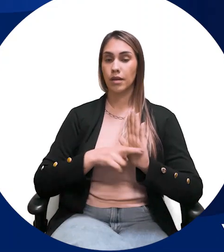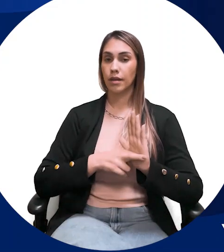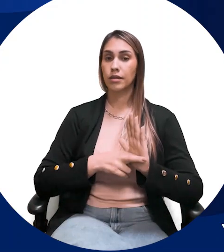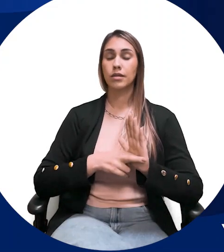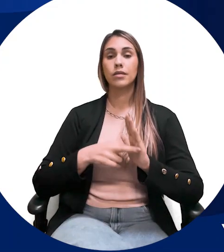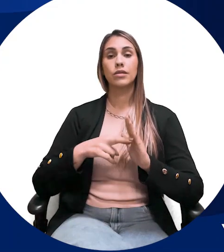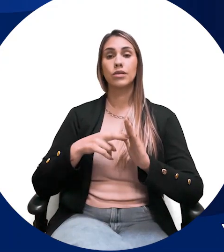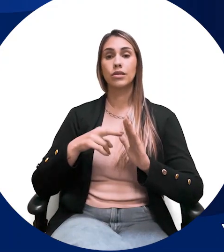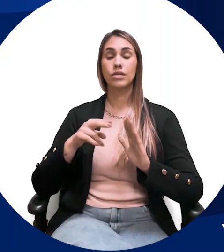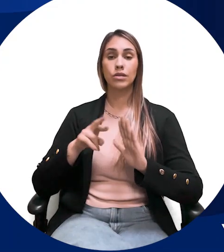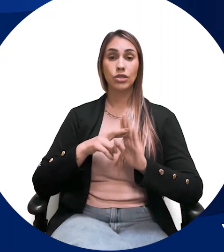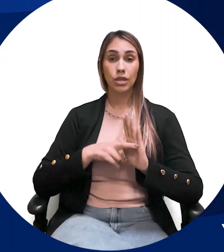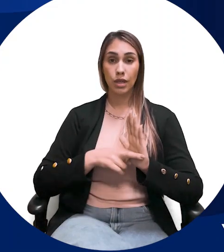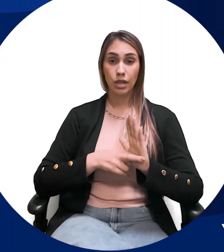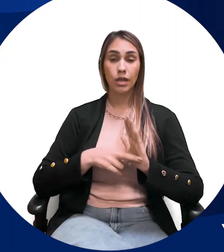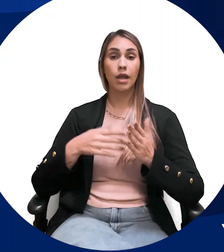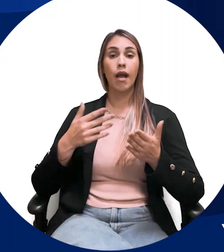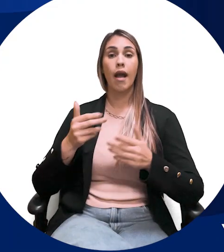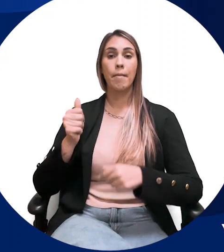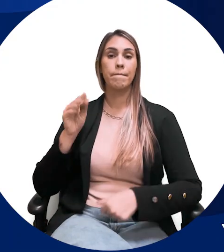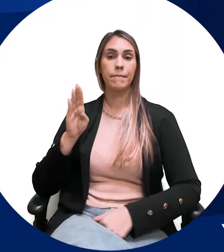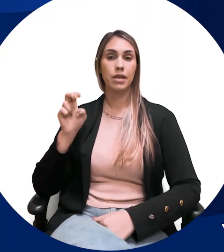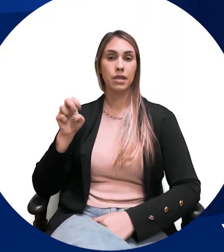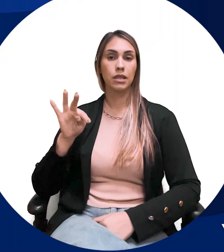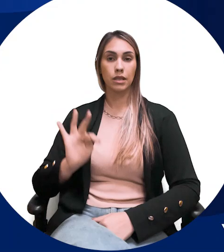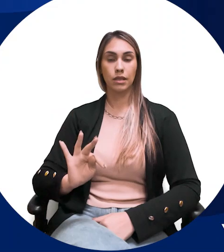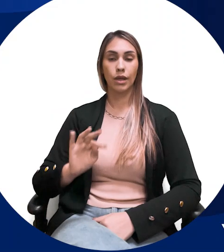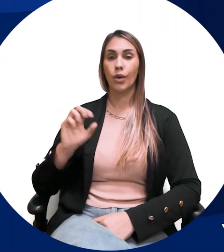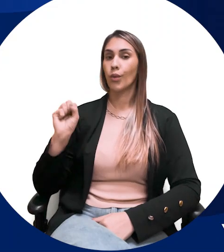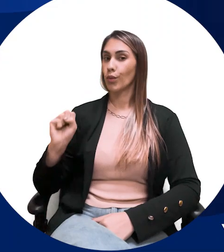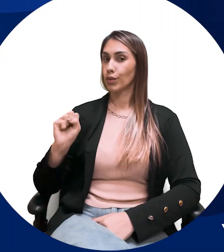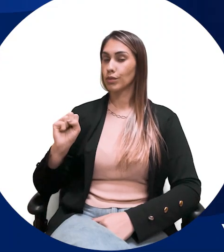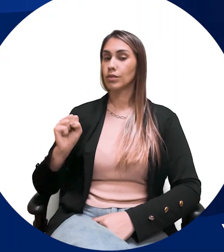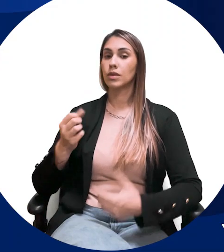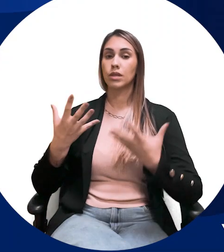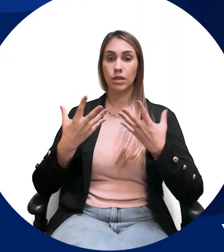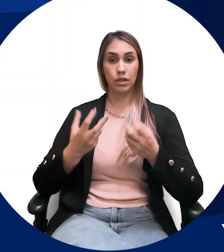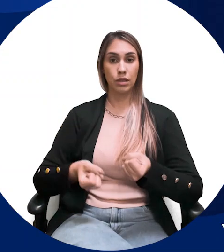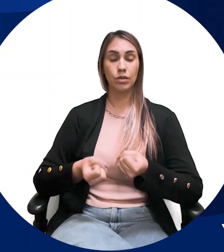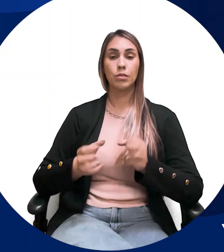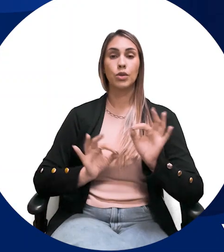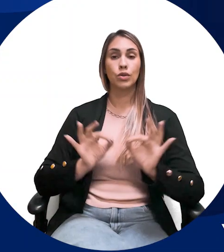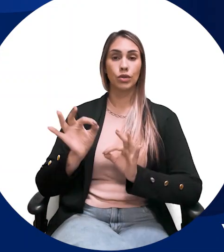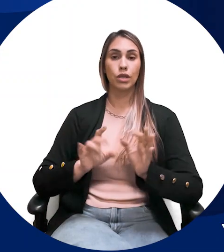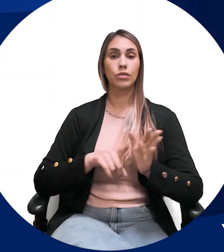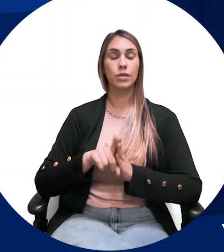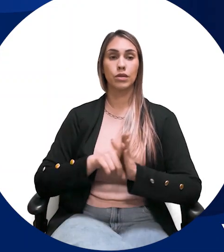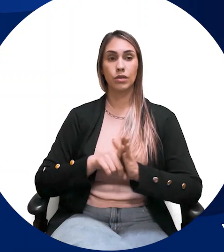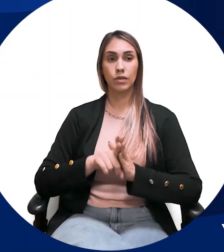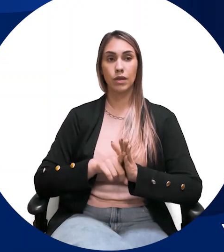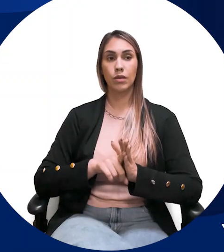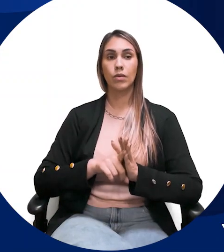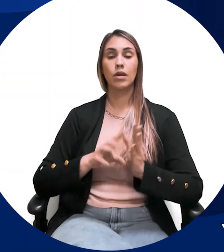pelas normas da Associação Brasileira de Normas Técnicas, ABNT. 8. Parecer favorável do projeto de